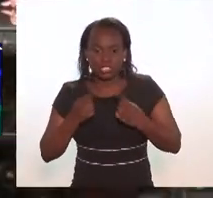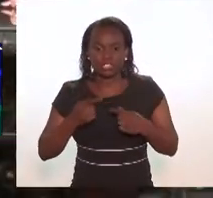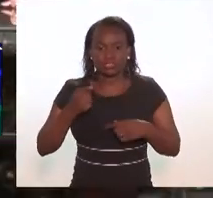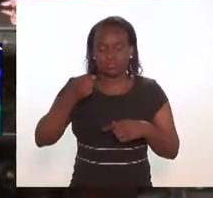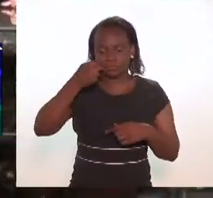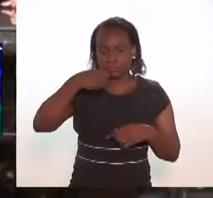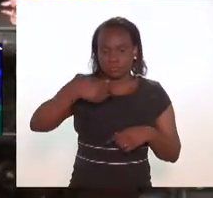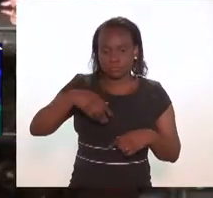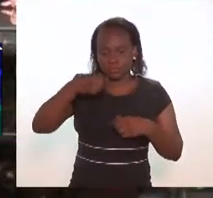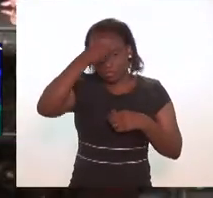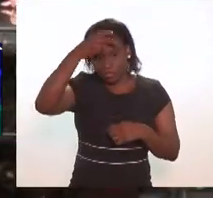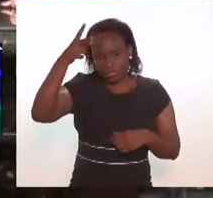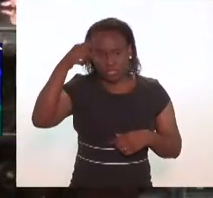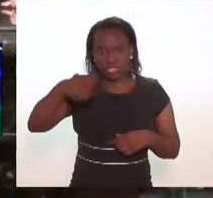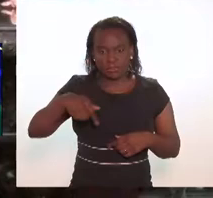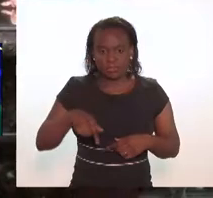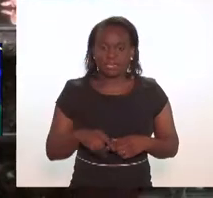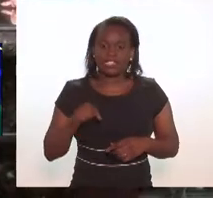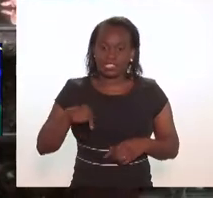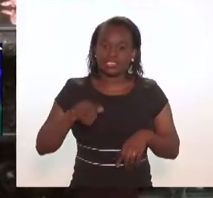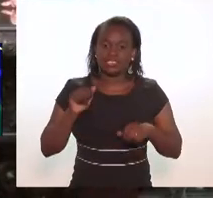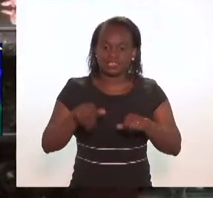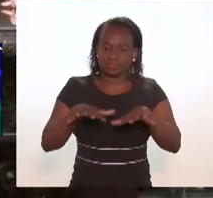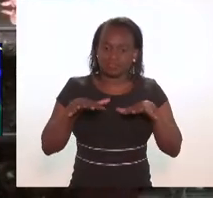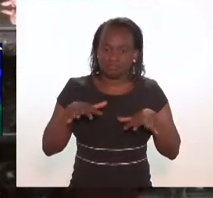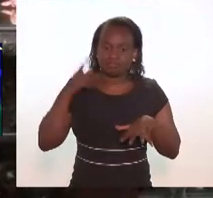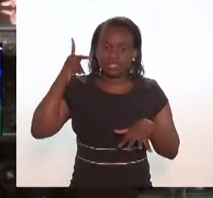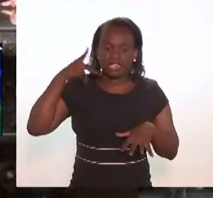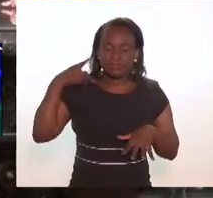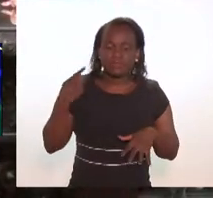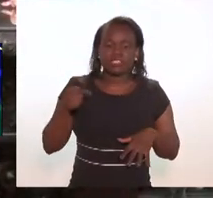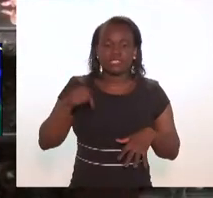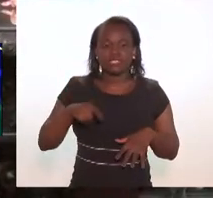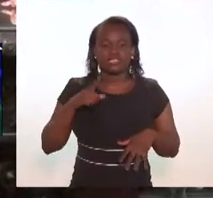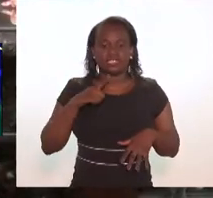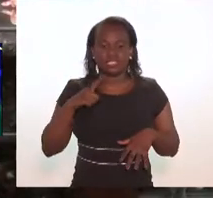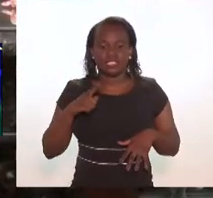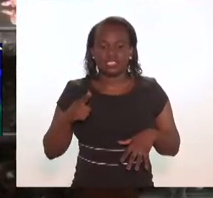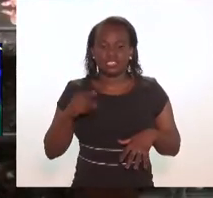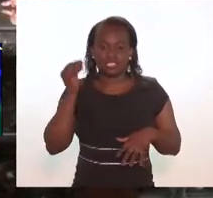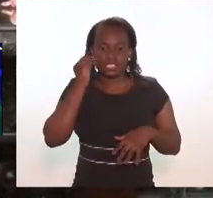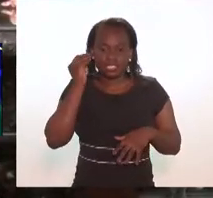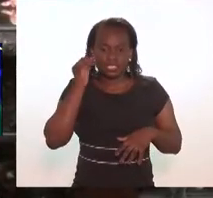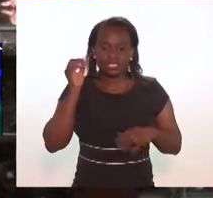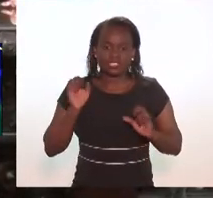município de Queimados. Aqui é o parlamento, é aqui que a gente tenta,